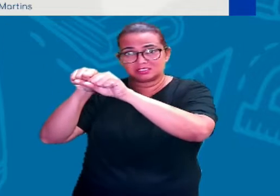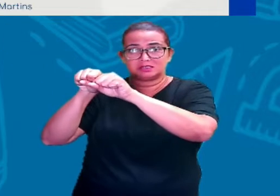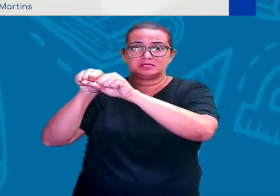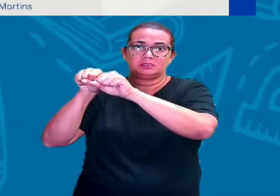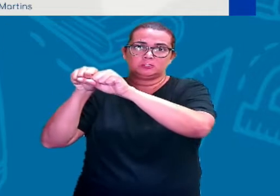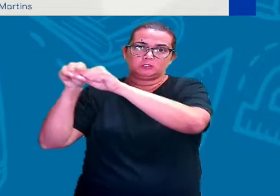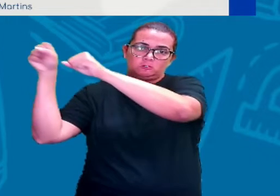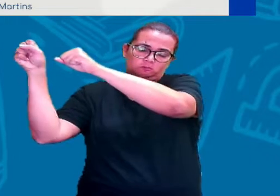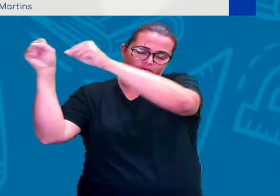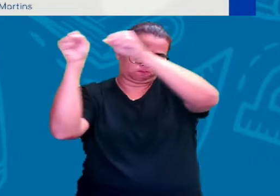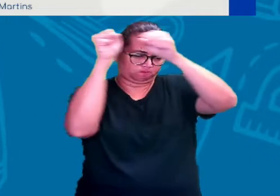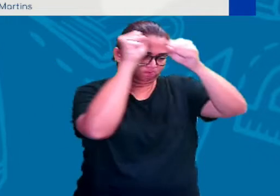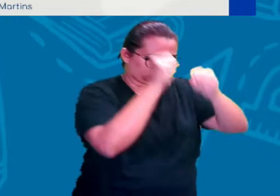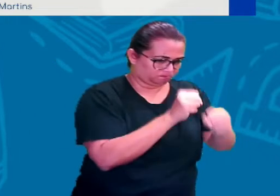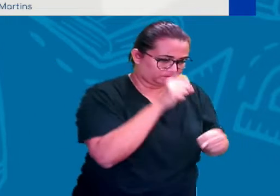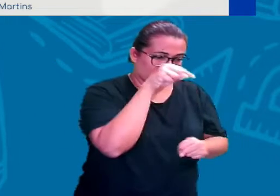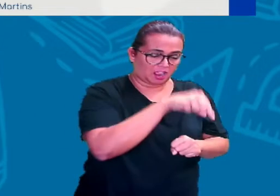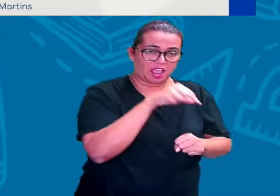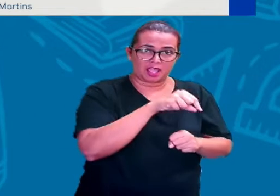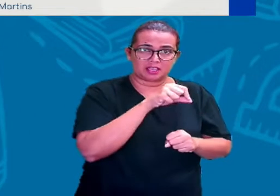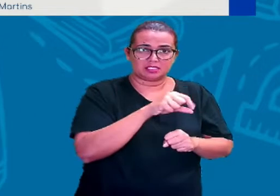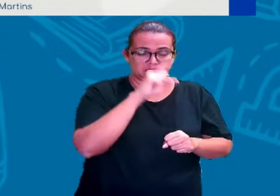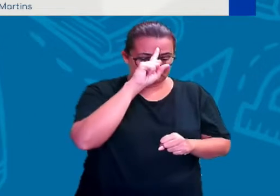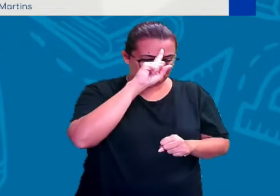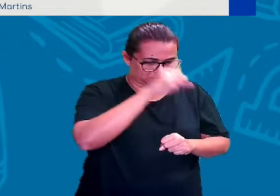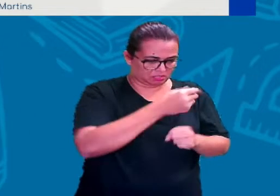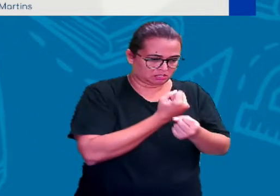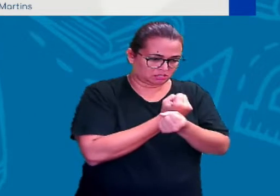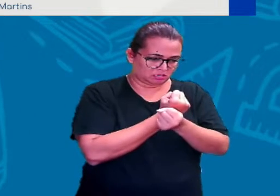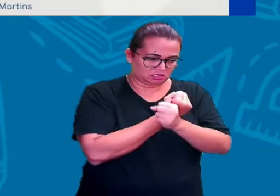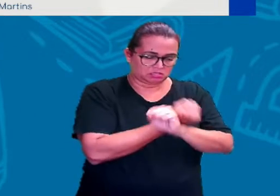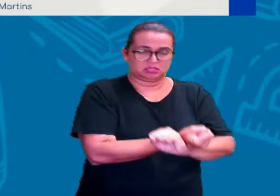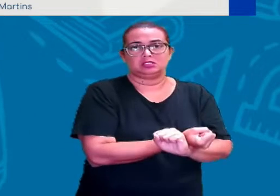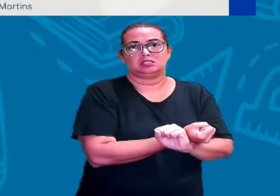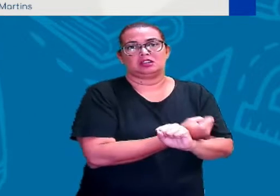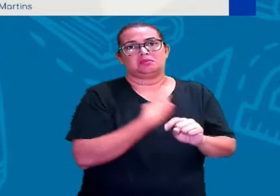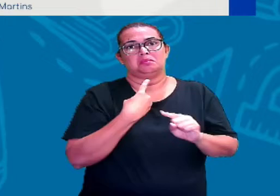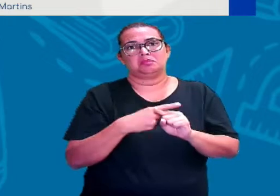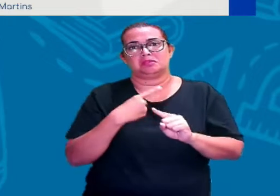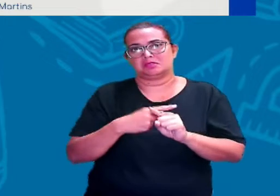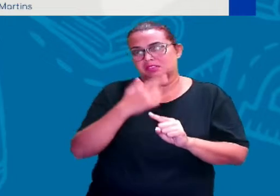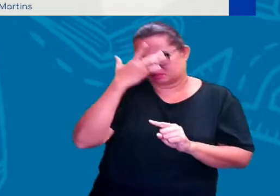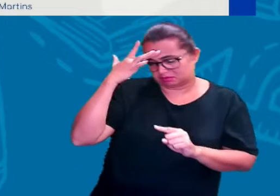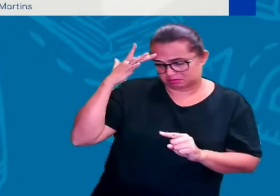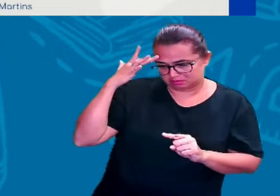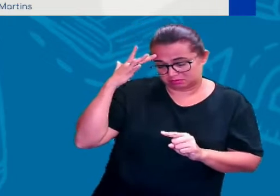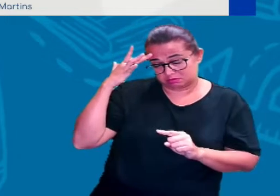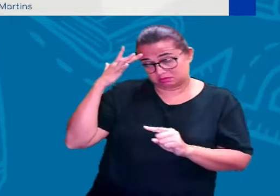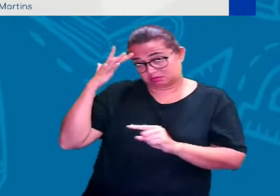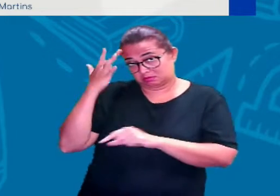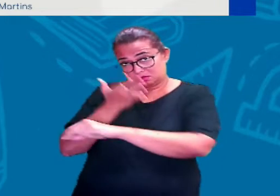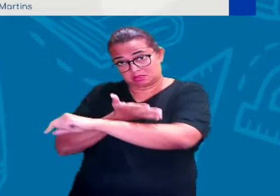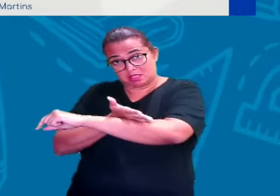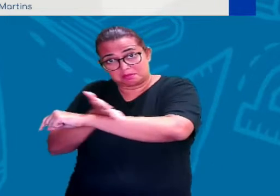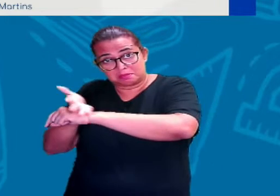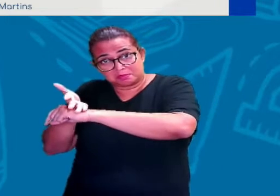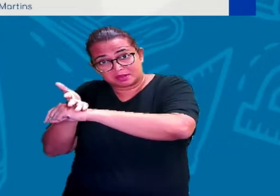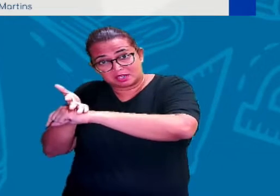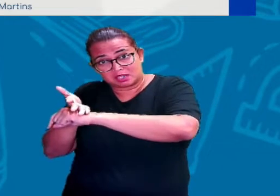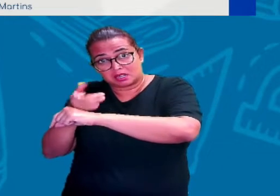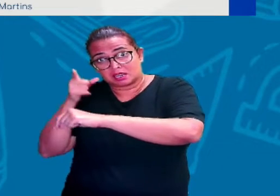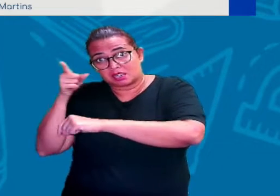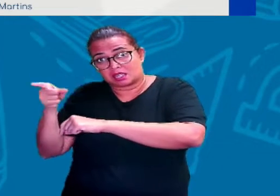para serem escravizados, né, para que o homem branco pudesse explorar outras terras